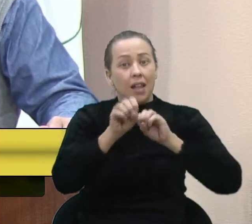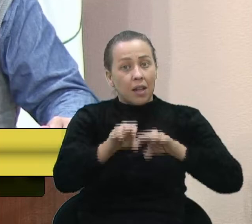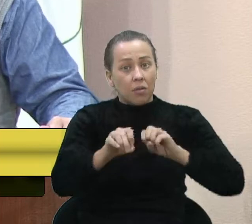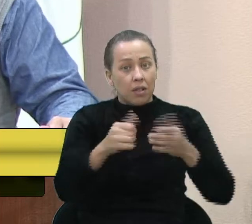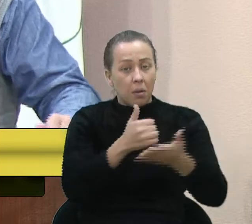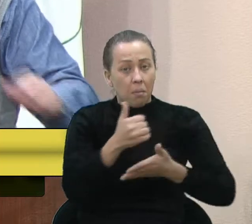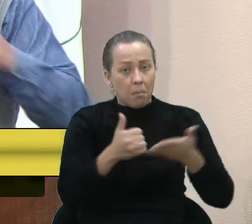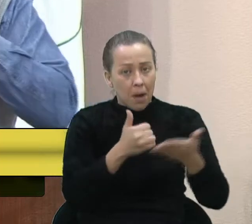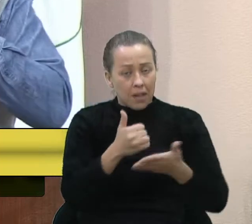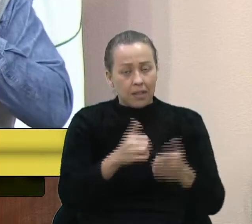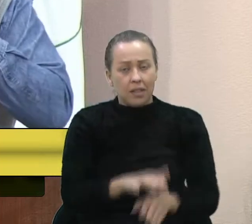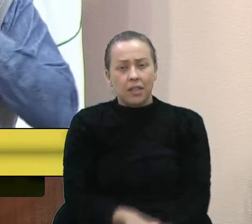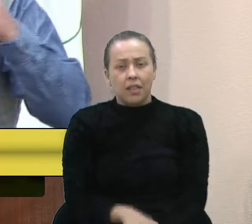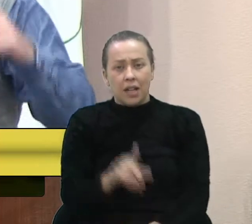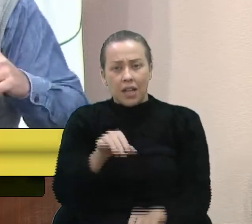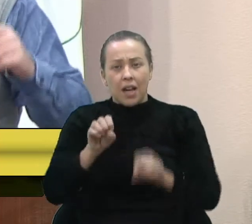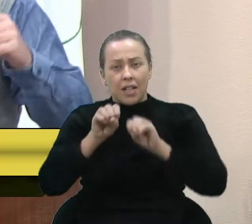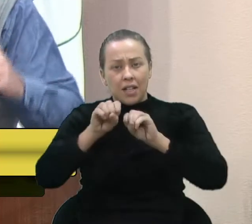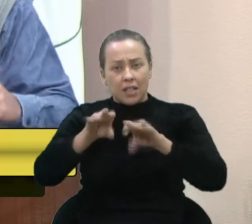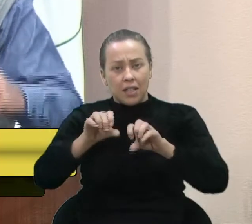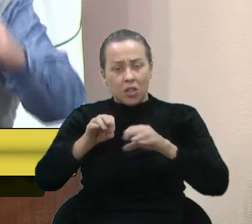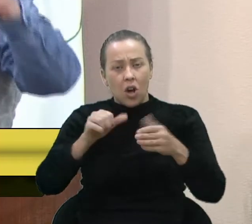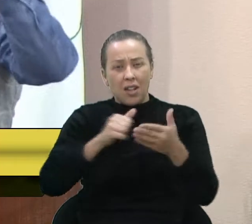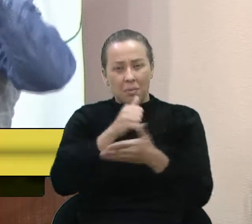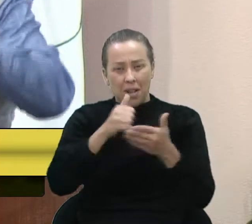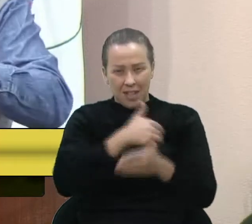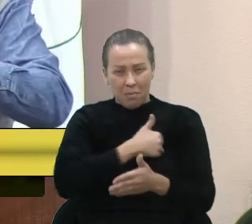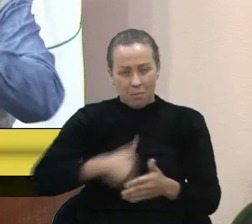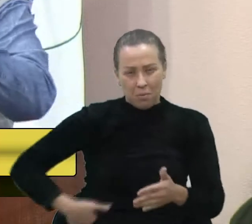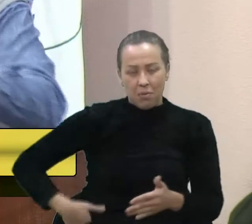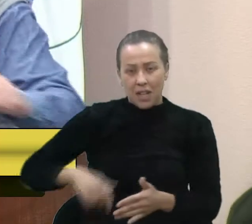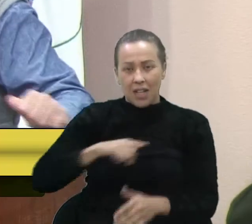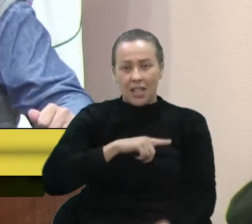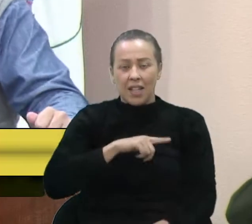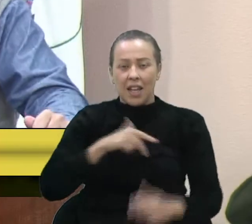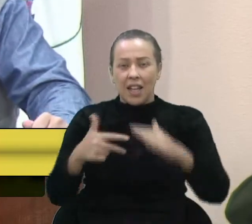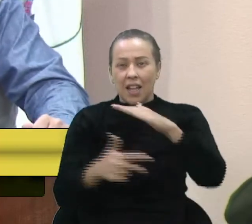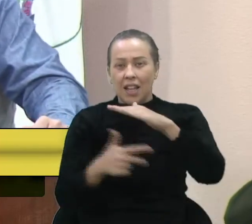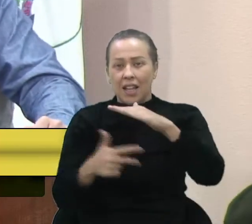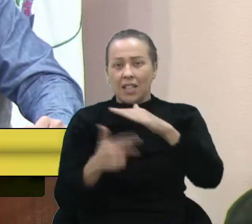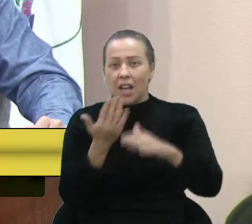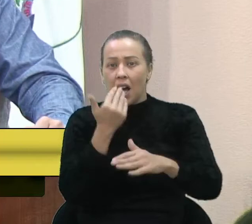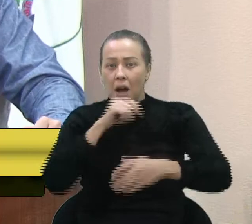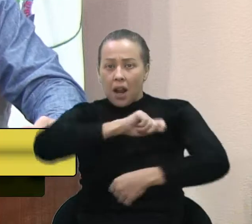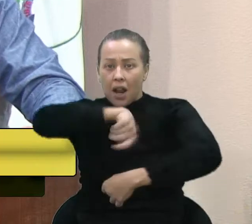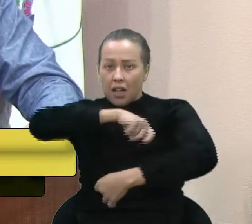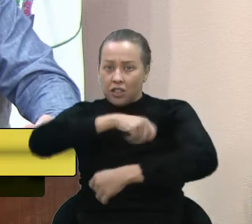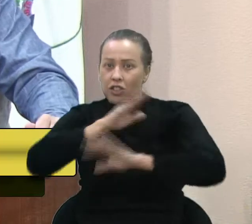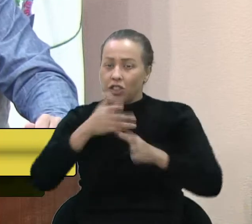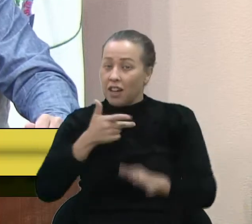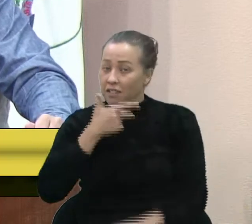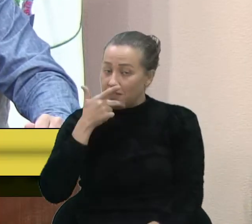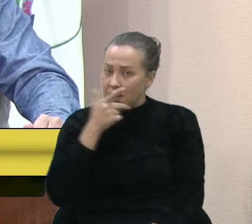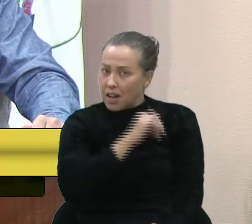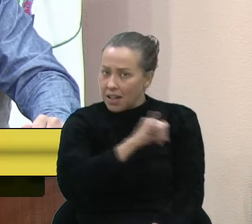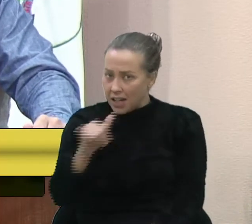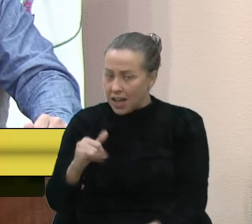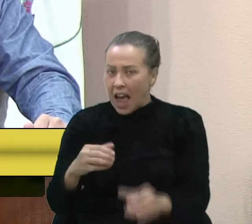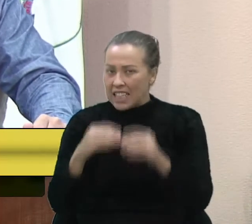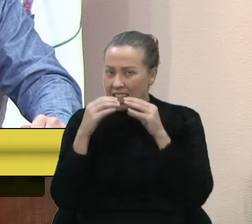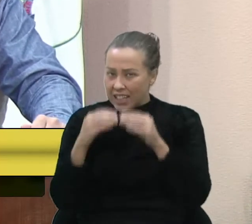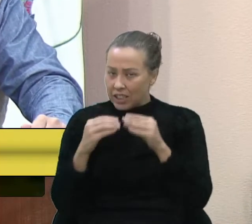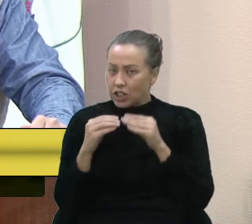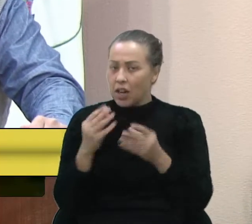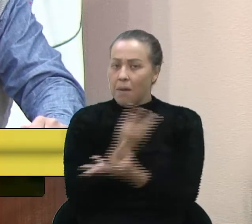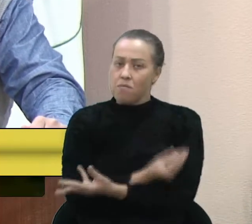básica. E nessas escolas públicas nós temos um problema das terceirizadas das merendas, que já foi falado nessa casa aqui, né?